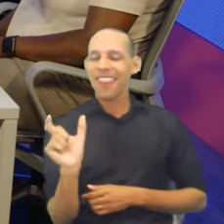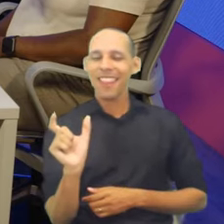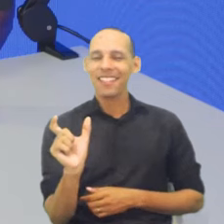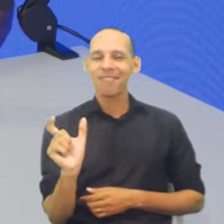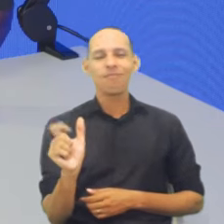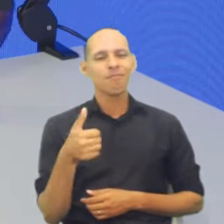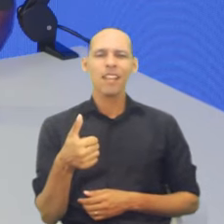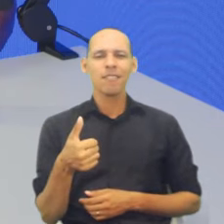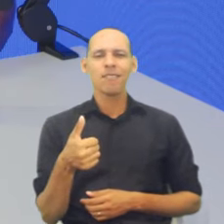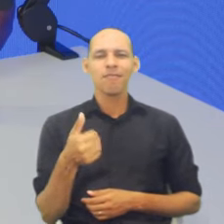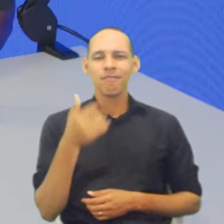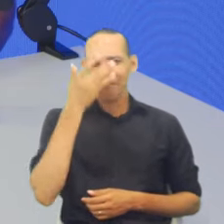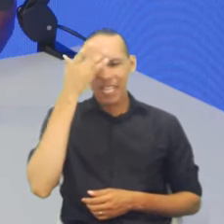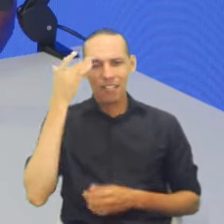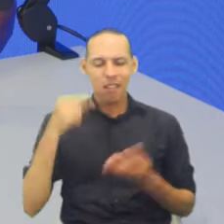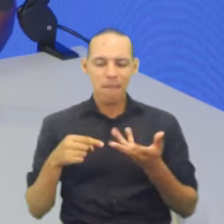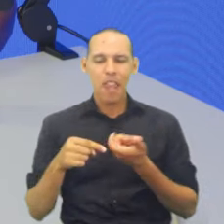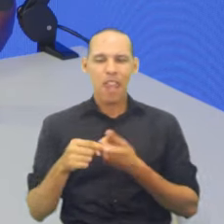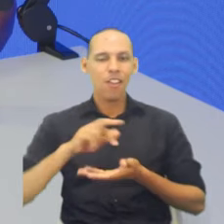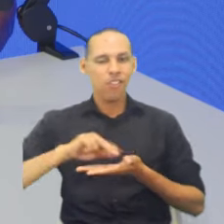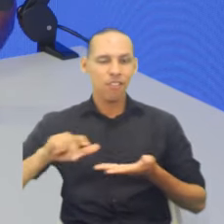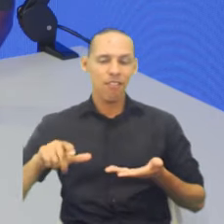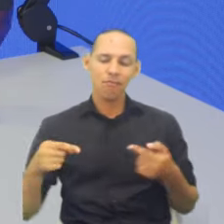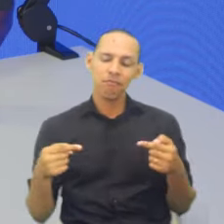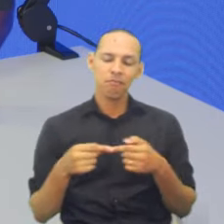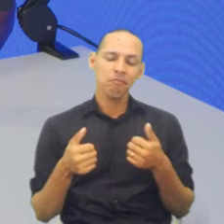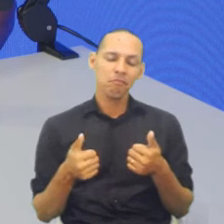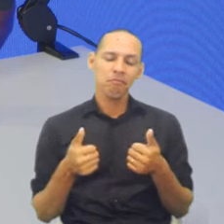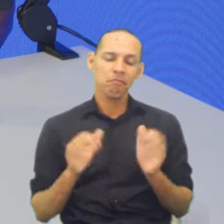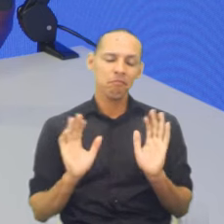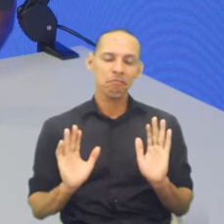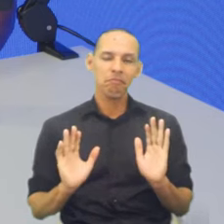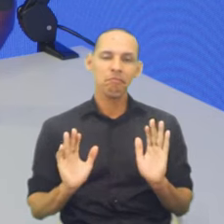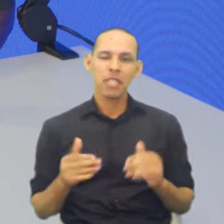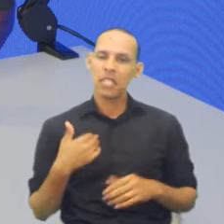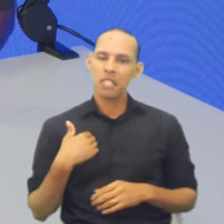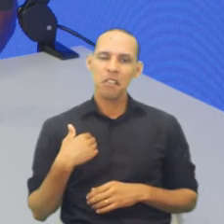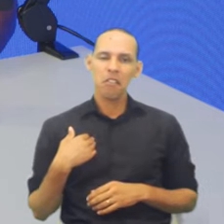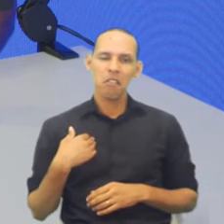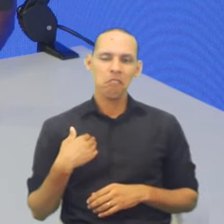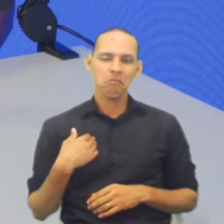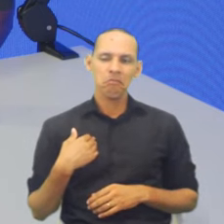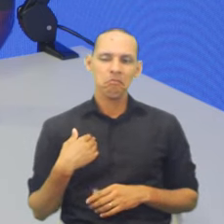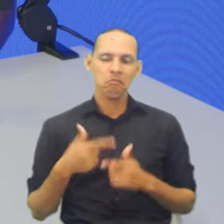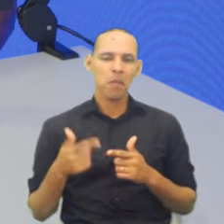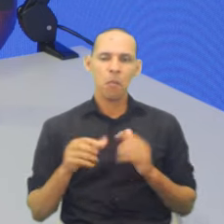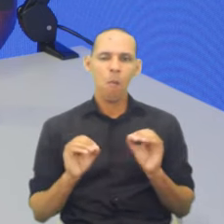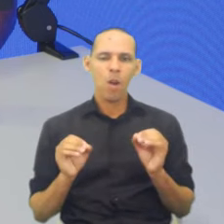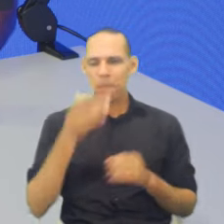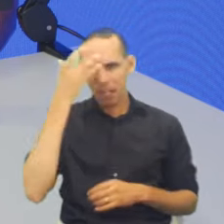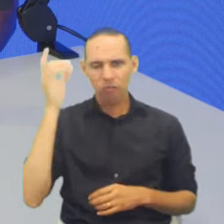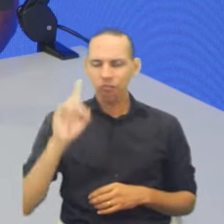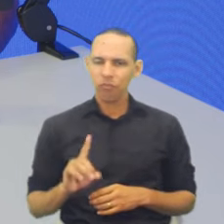eh a gente falar de habilidades diversas eu eu não não me importo da gente falar pessoas com deficiência